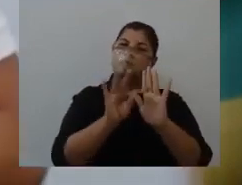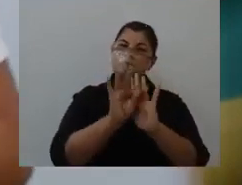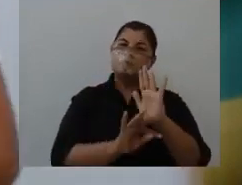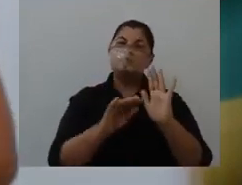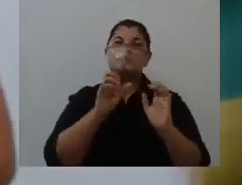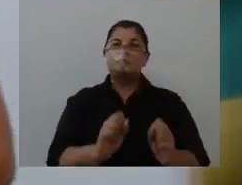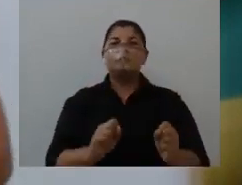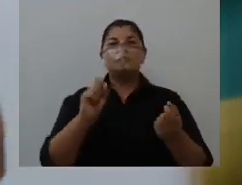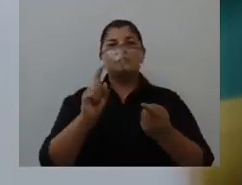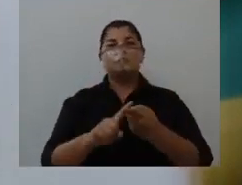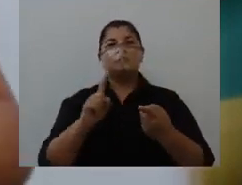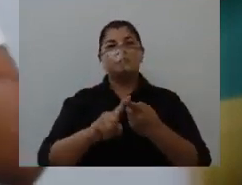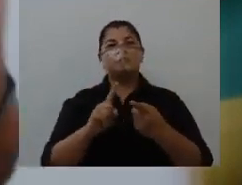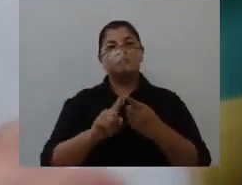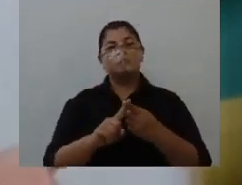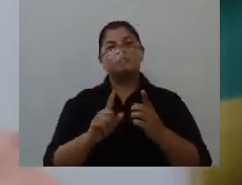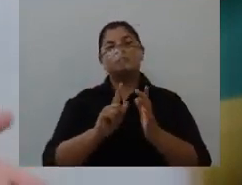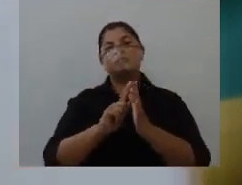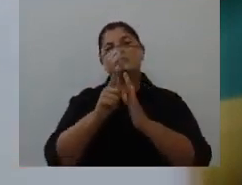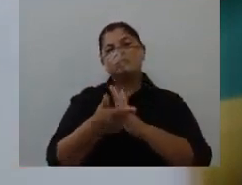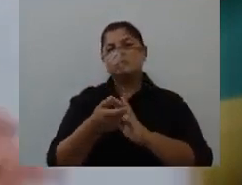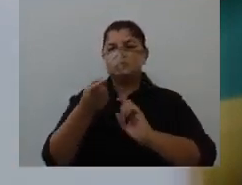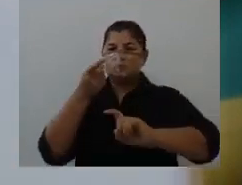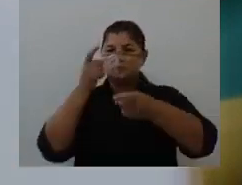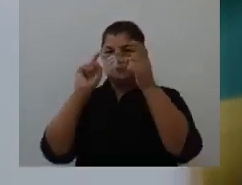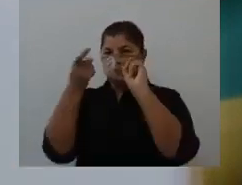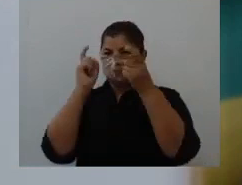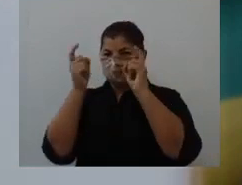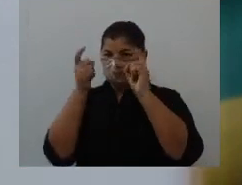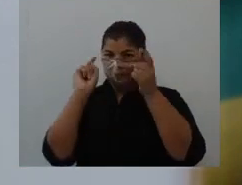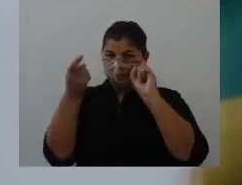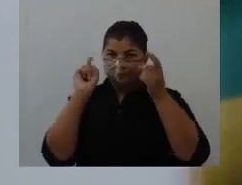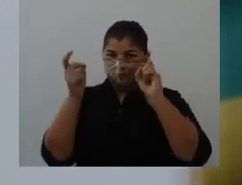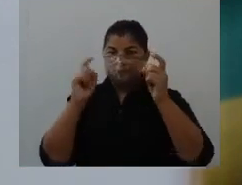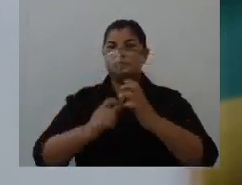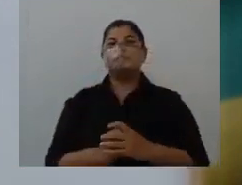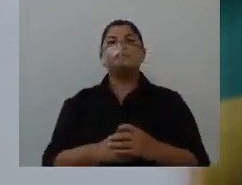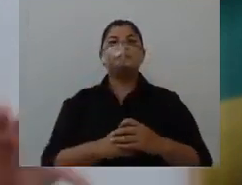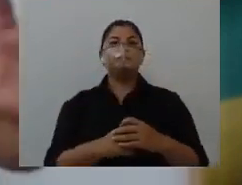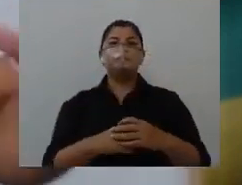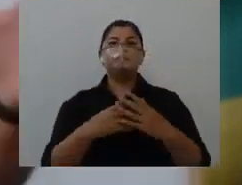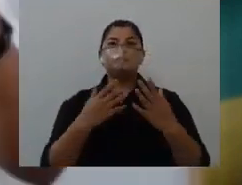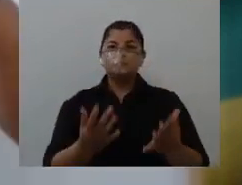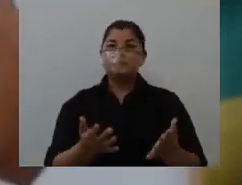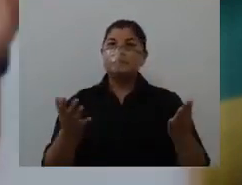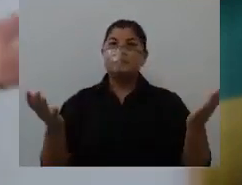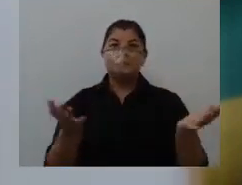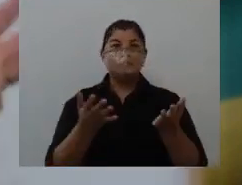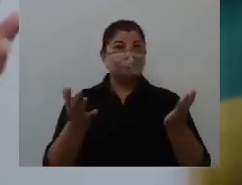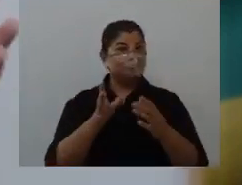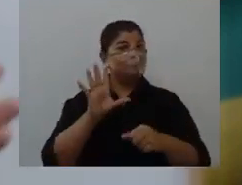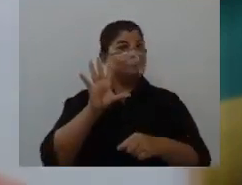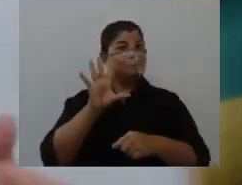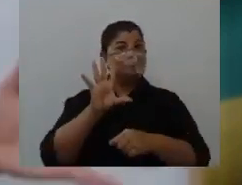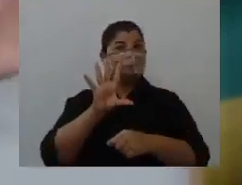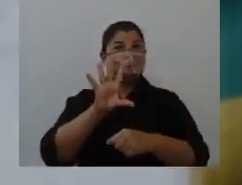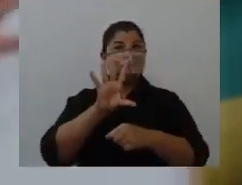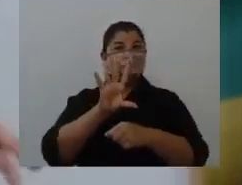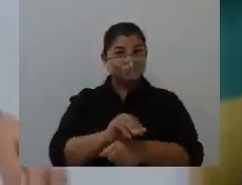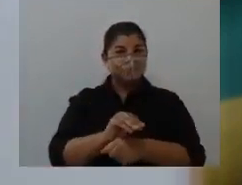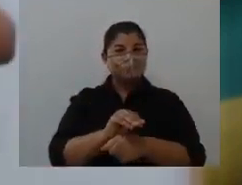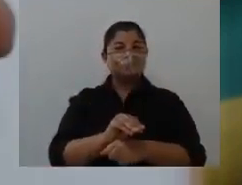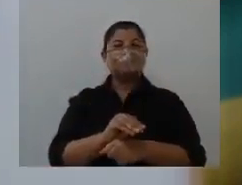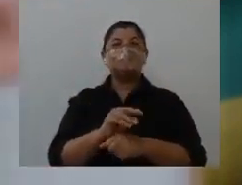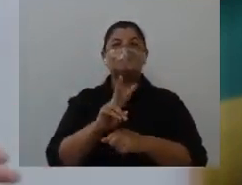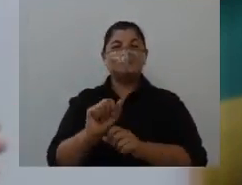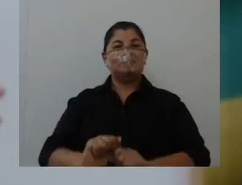como gêneros do discurso, gêneros discursivos. Beleza? Atenção agora, prepara para dar o print. Prepara para dar o print